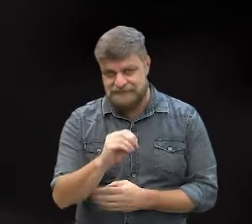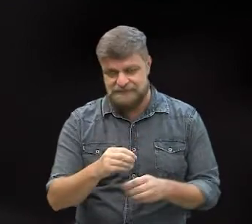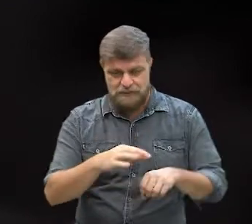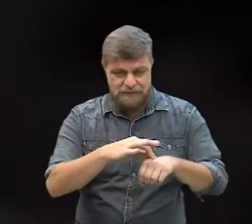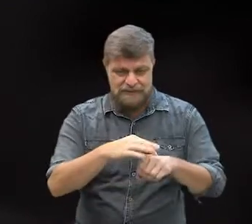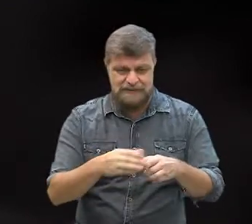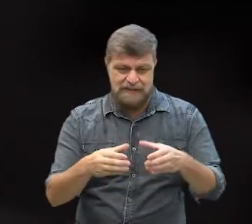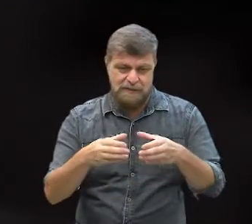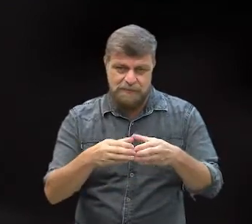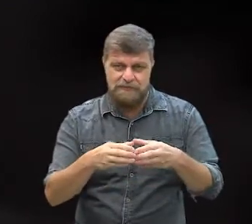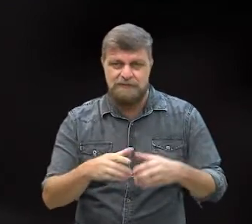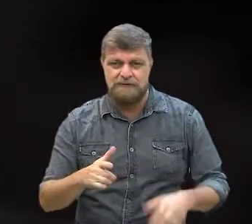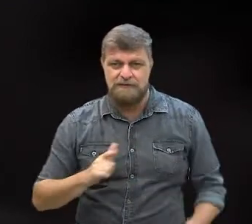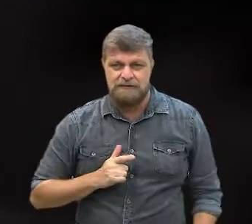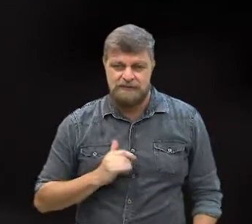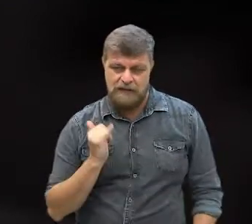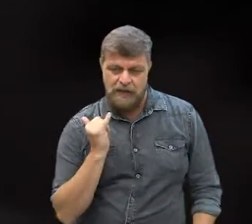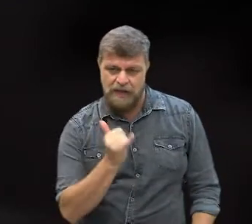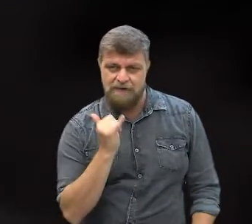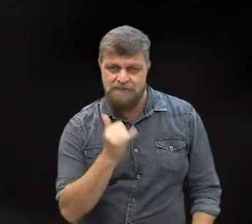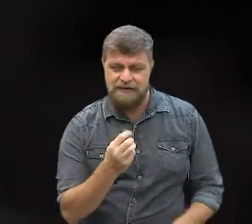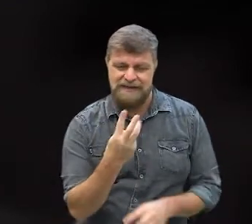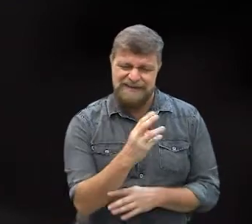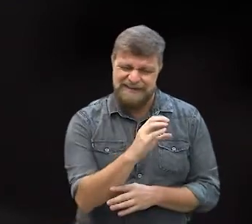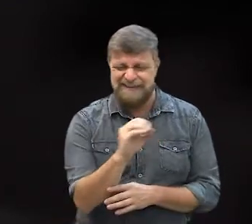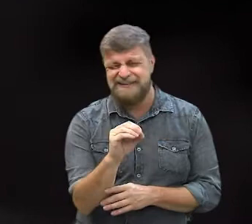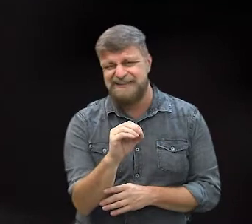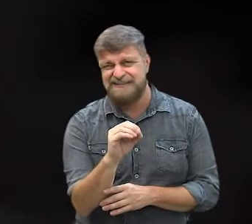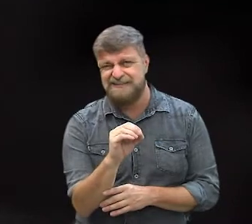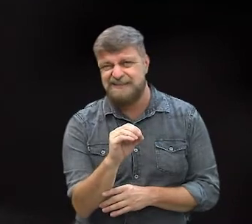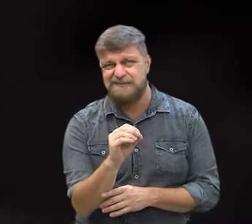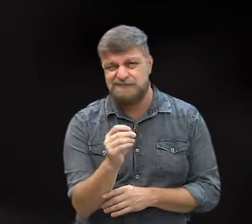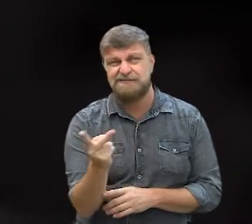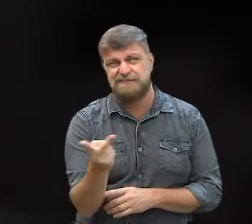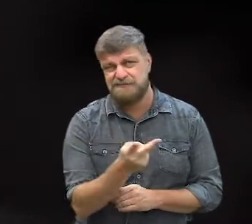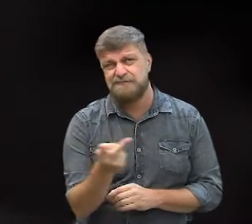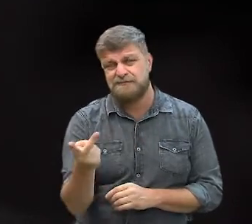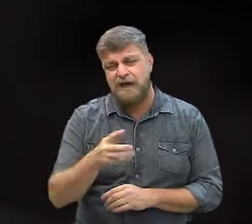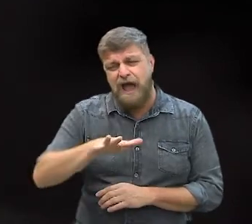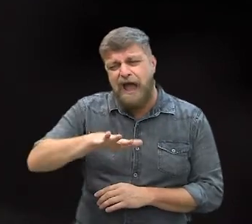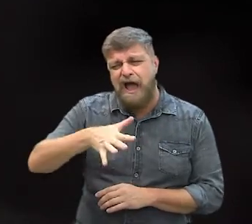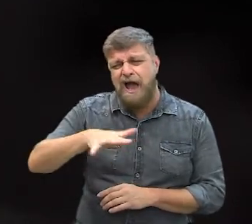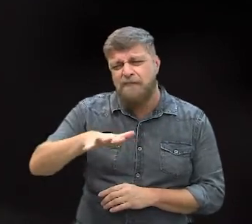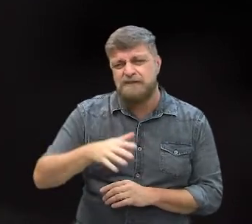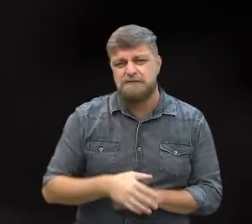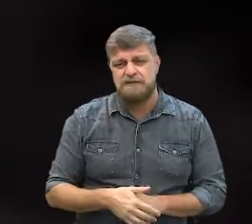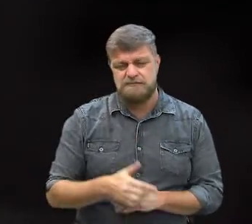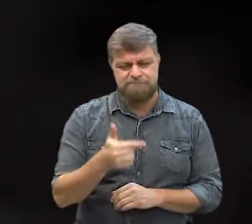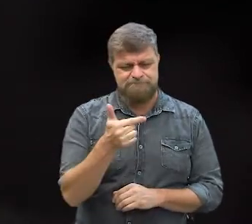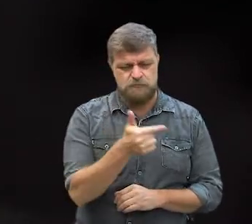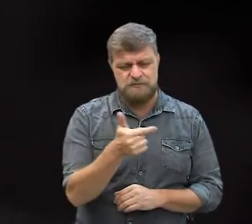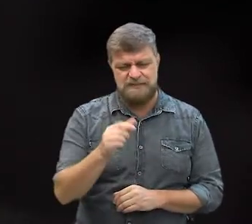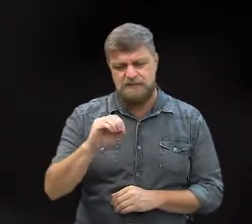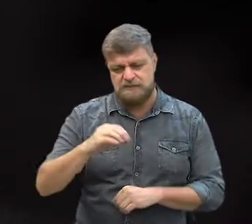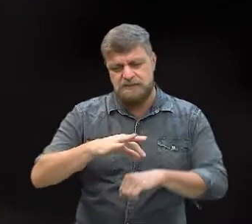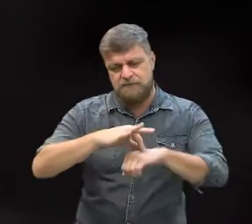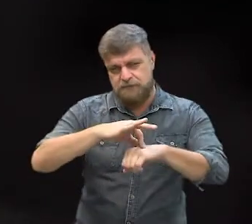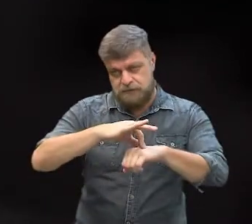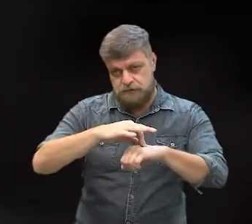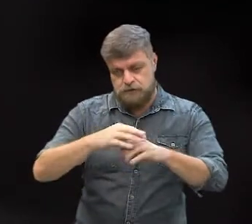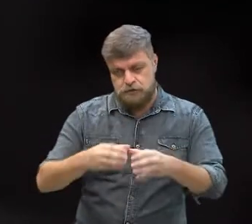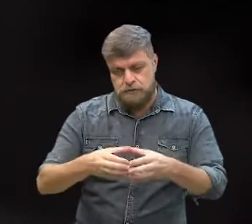juntas? Desculpa, 150 não. Eu falei 300 nas duas, a gente vende uns 220 numa noite boa, assim.